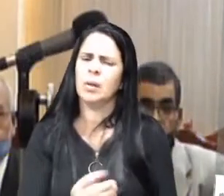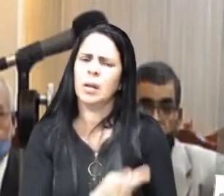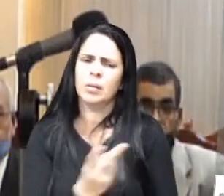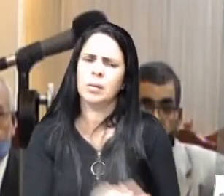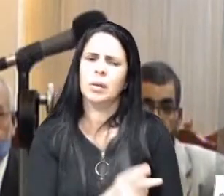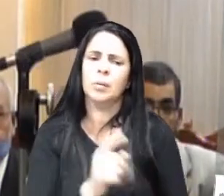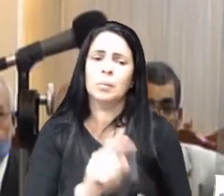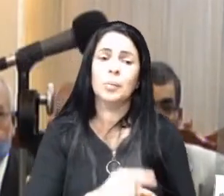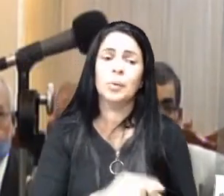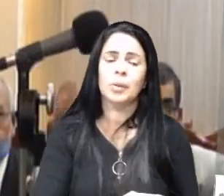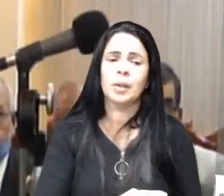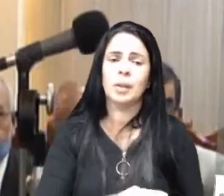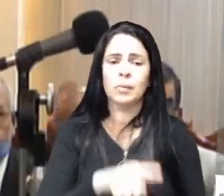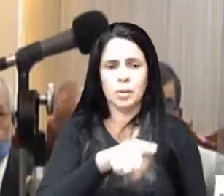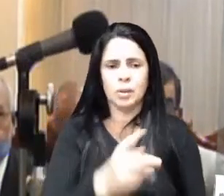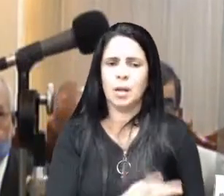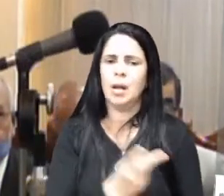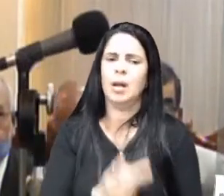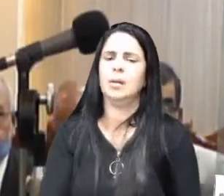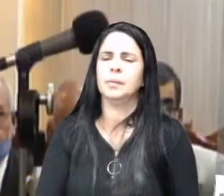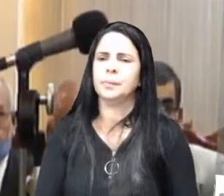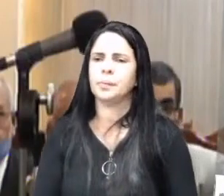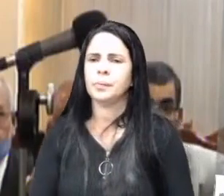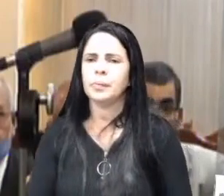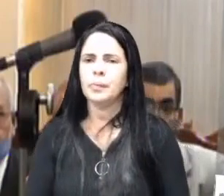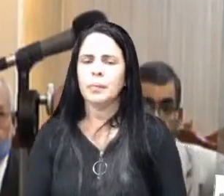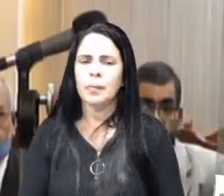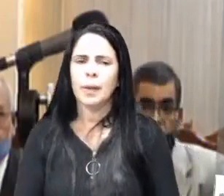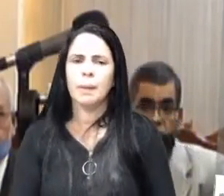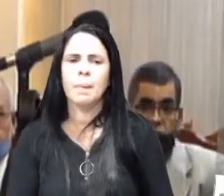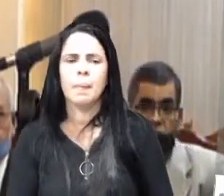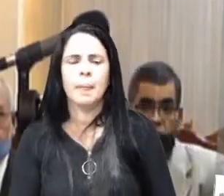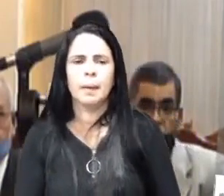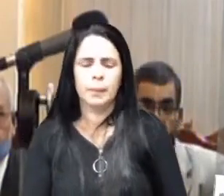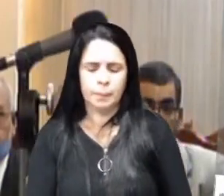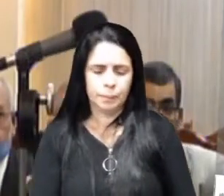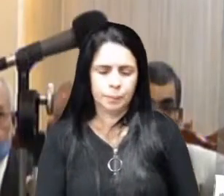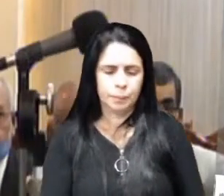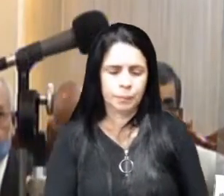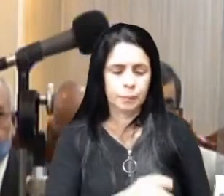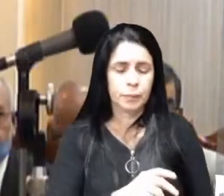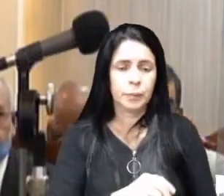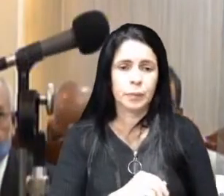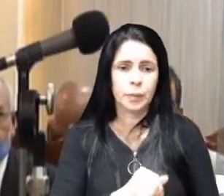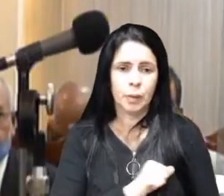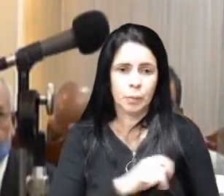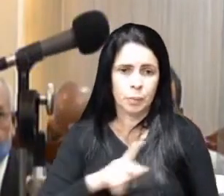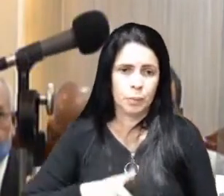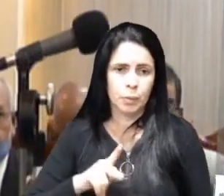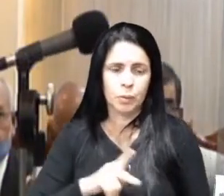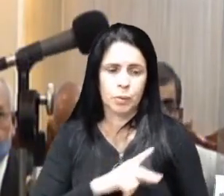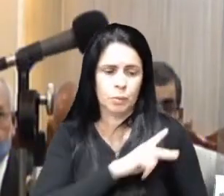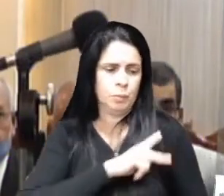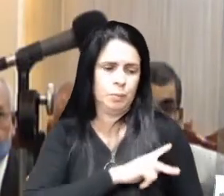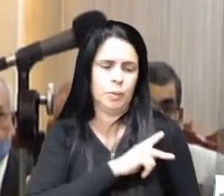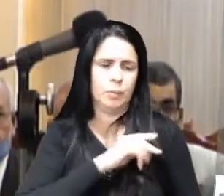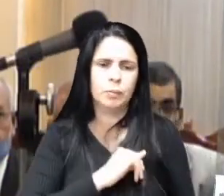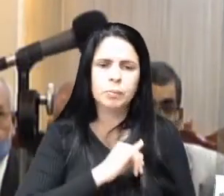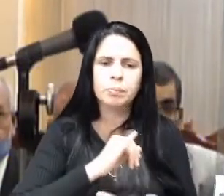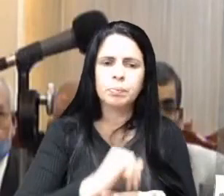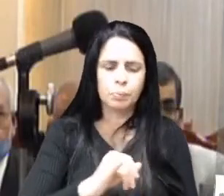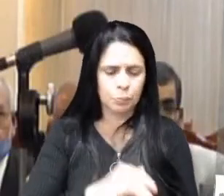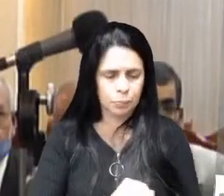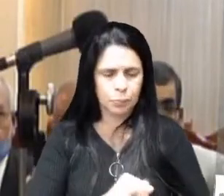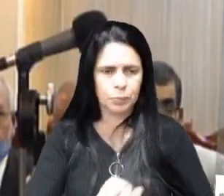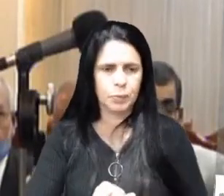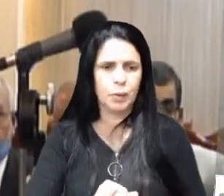deixe a congregação, antes admoeste, isto é, se aproxime das pessoas, avise para elas, diga para